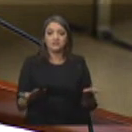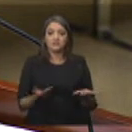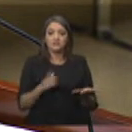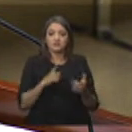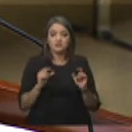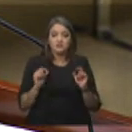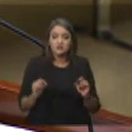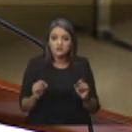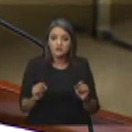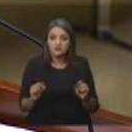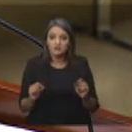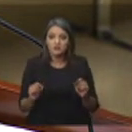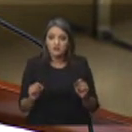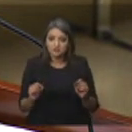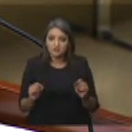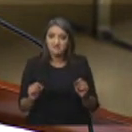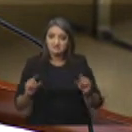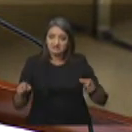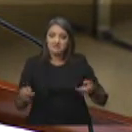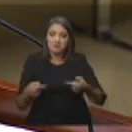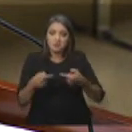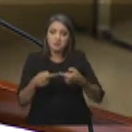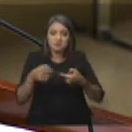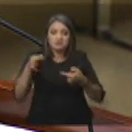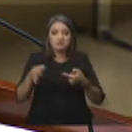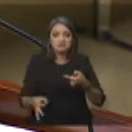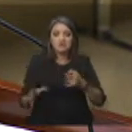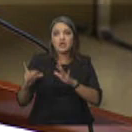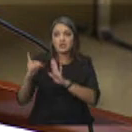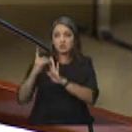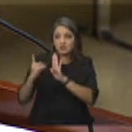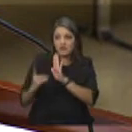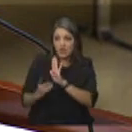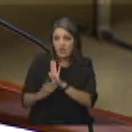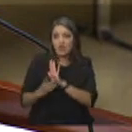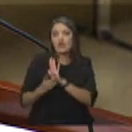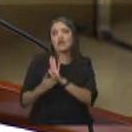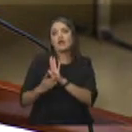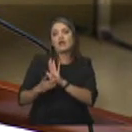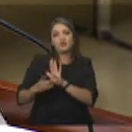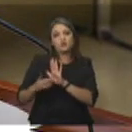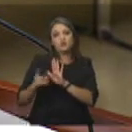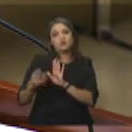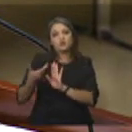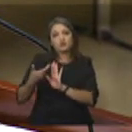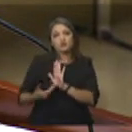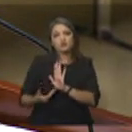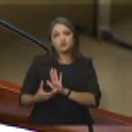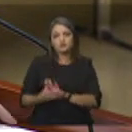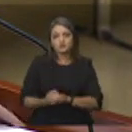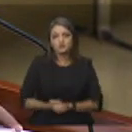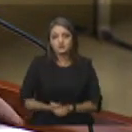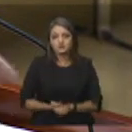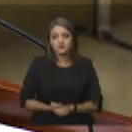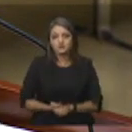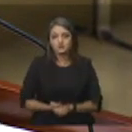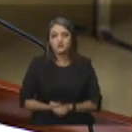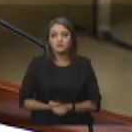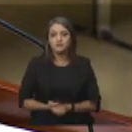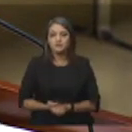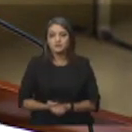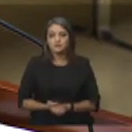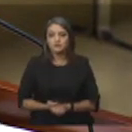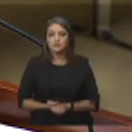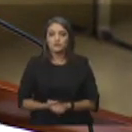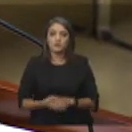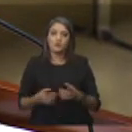está exatamente de acordo com as disposições e regulamentações feitas pelo decreto, que é